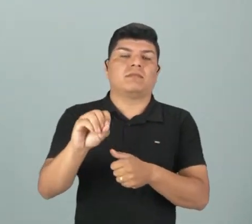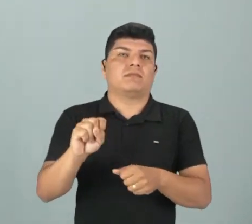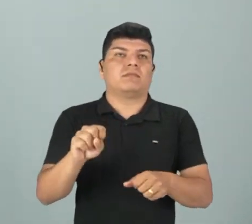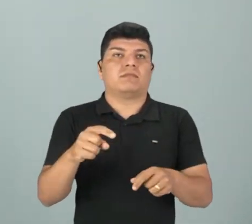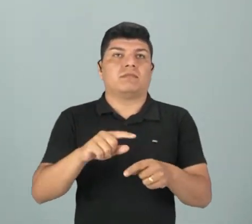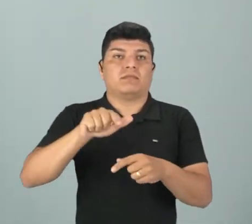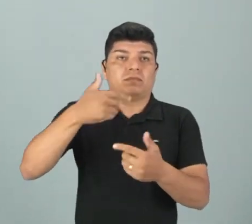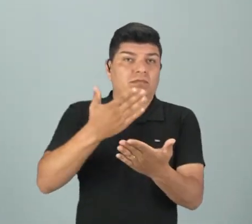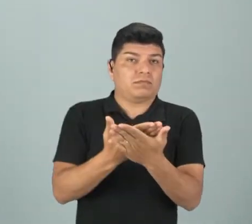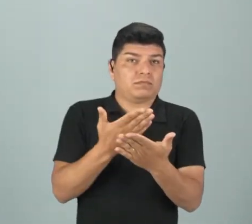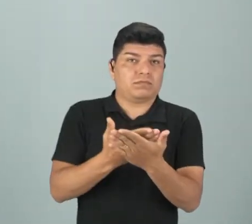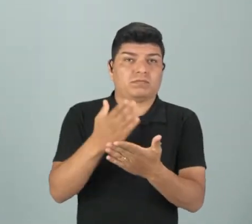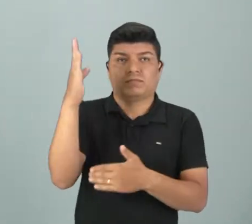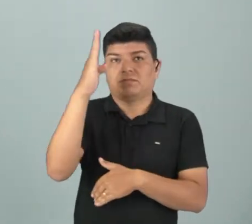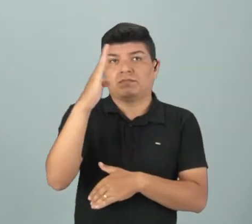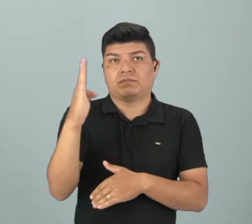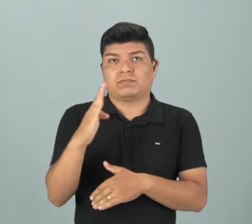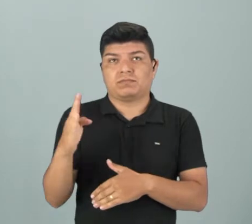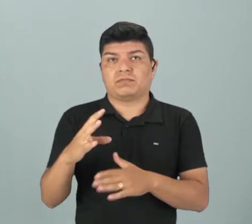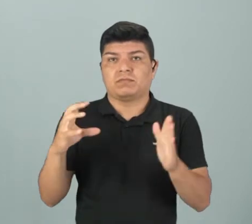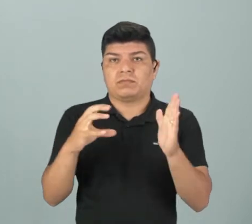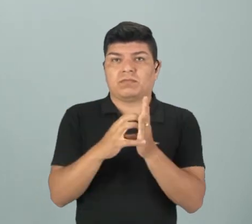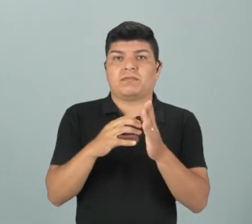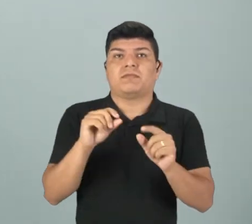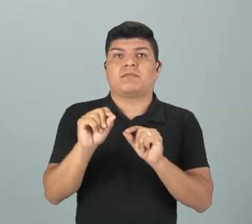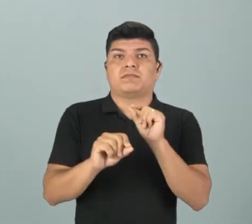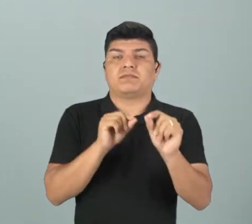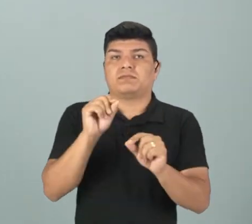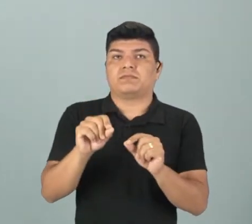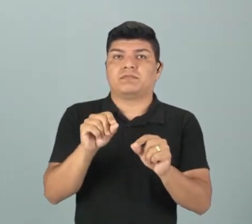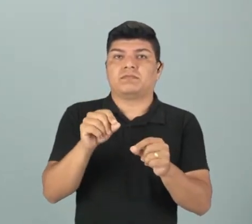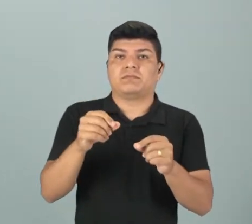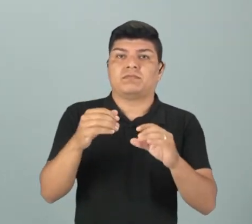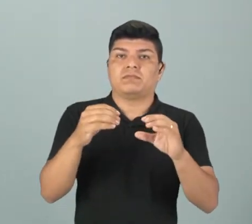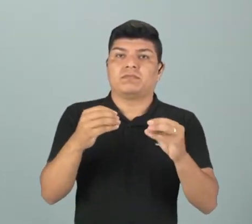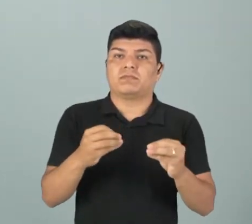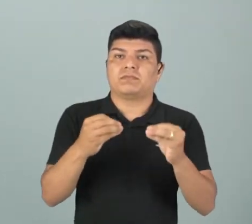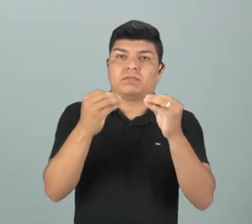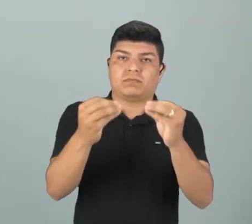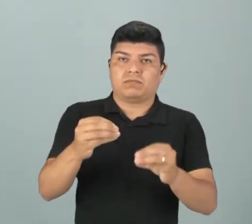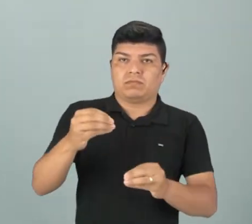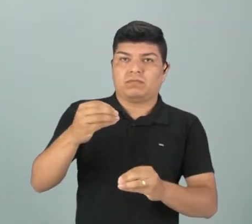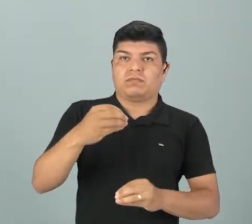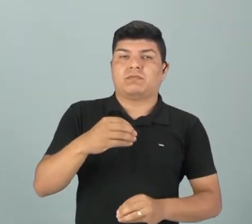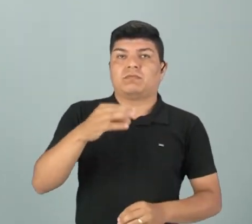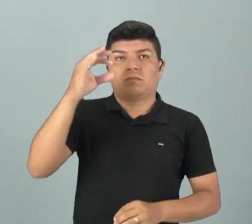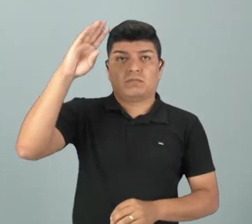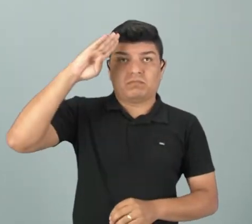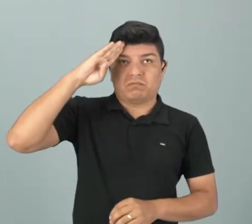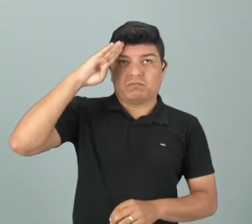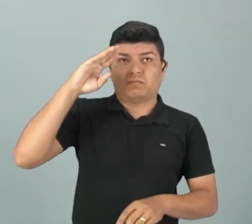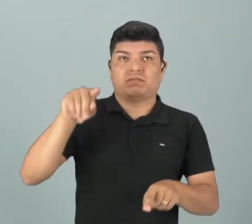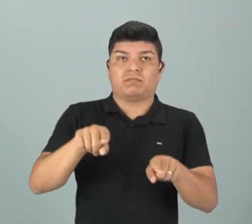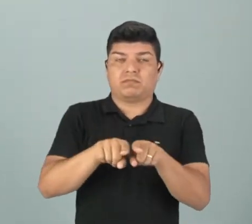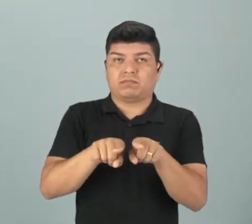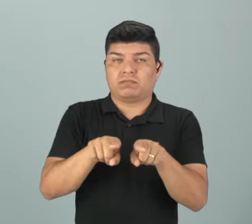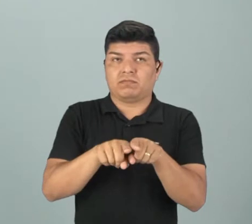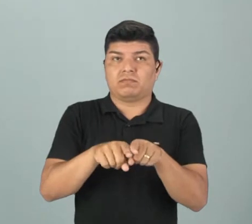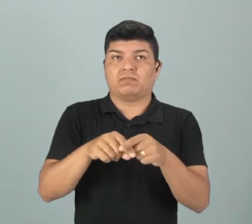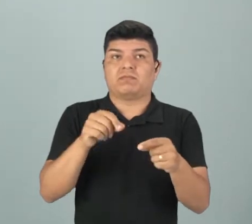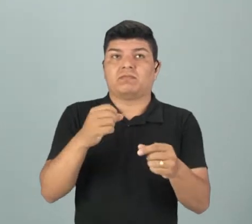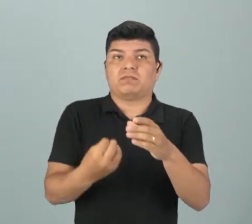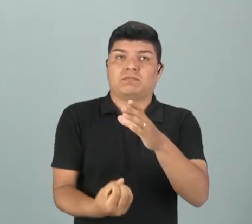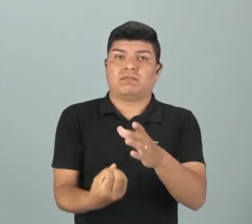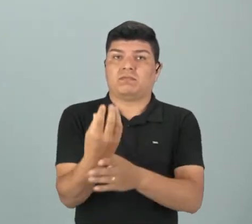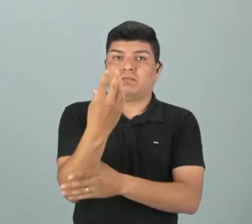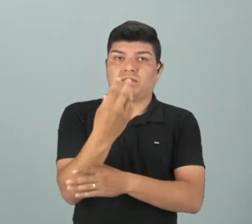outras aulas que o Brasil teve a participação efetiva, além de enviar soldados para lutar na guerra, eles também faziam a